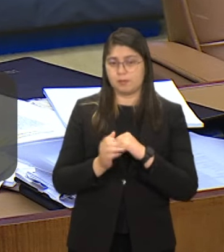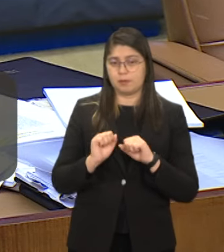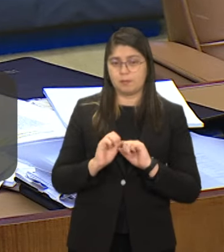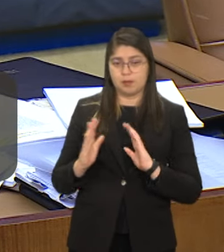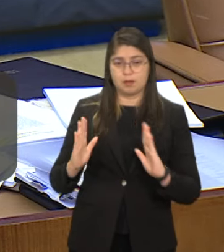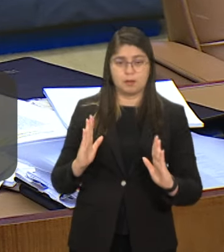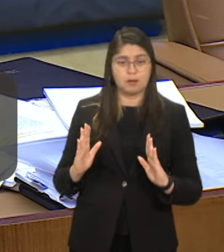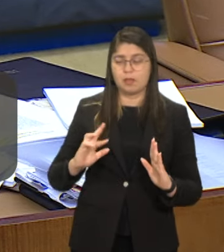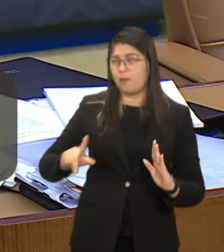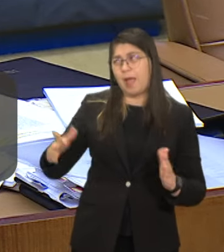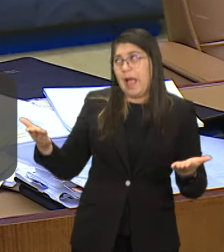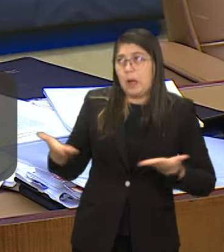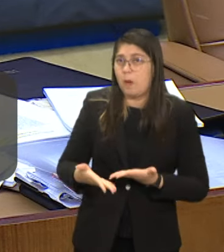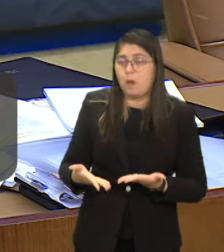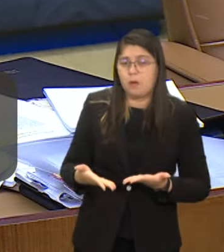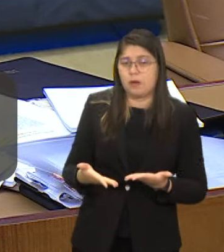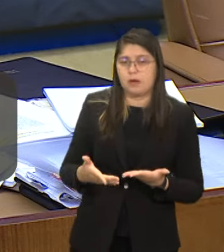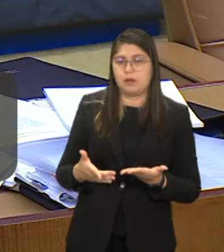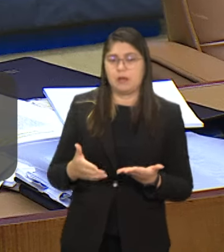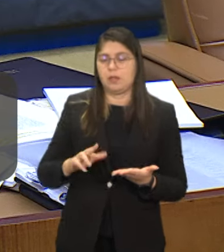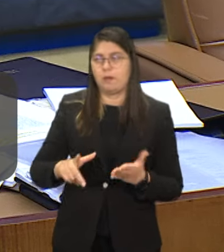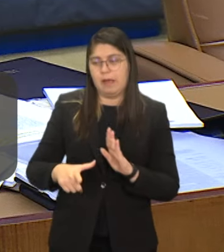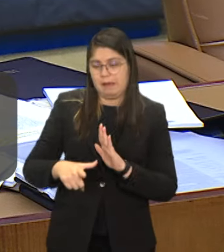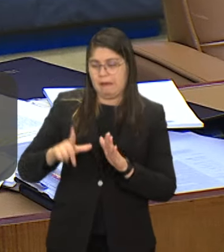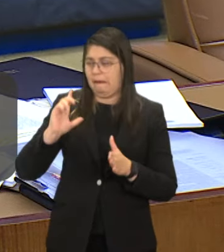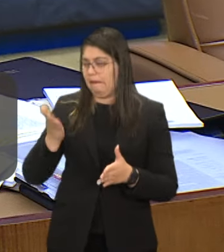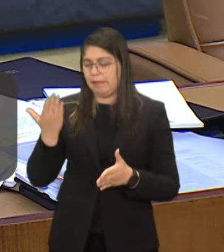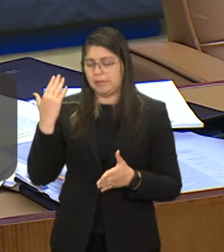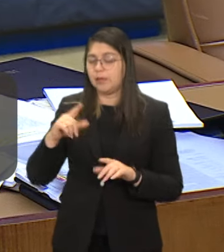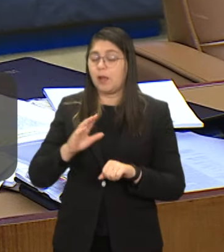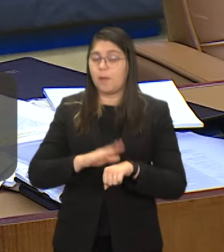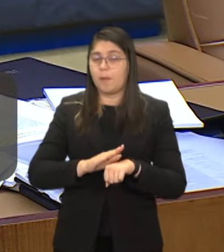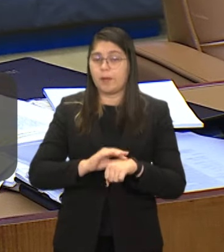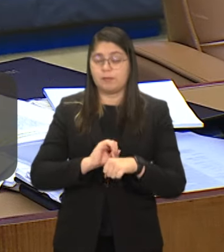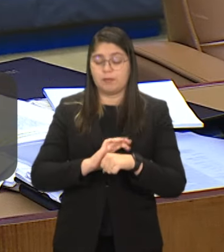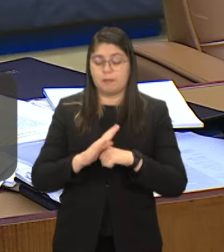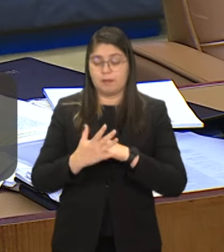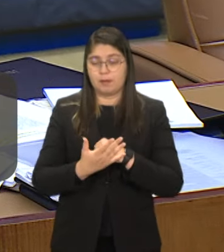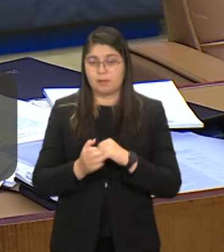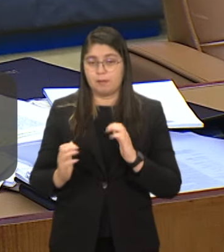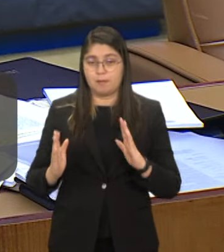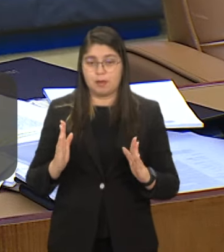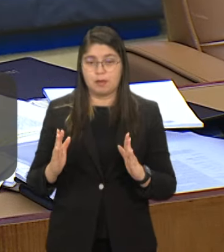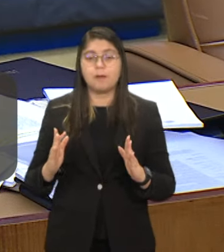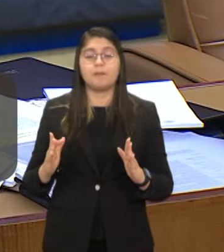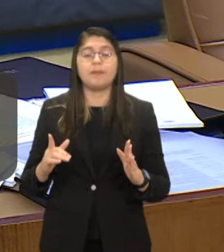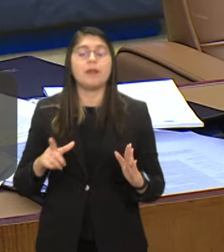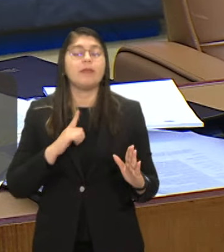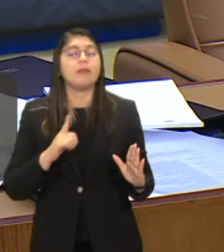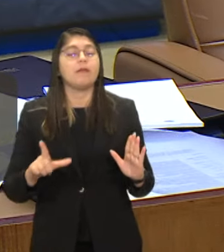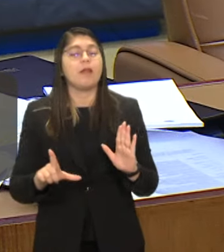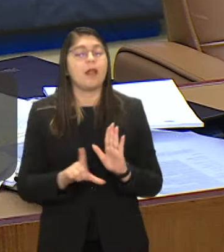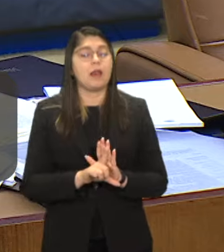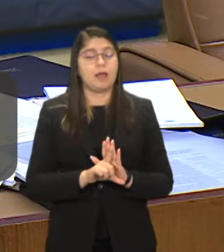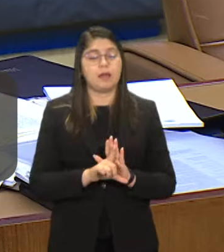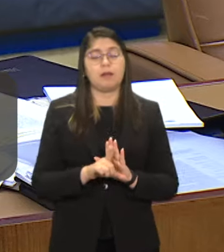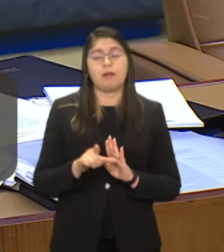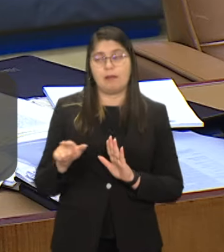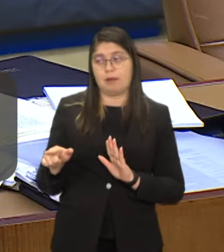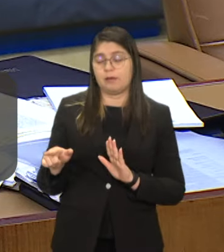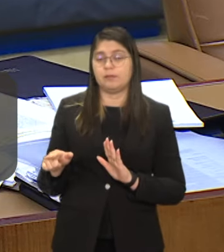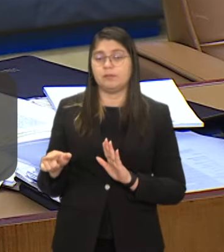agora, não antes, na pandemia, uma lei do município de Uberlândia que não